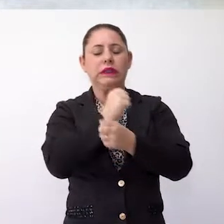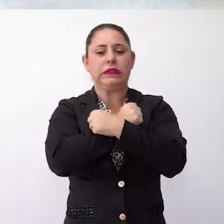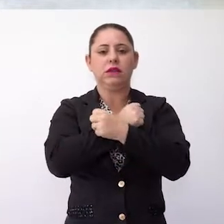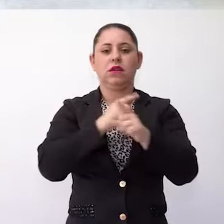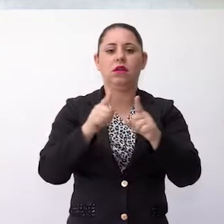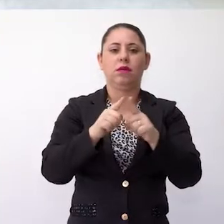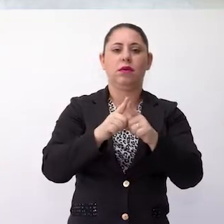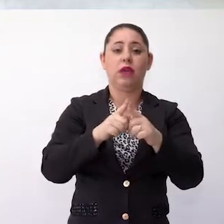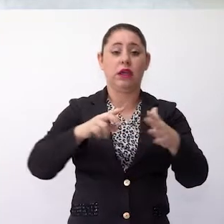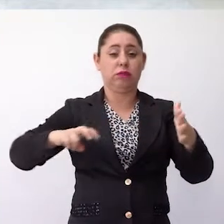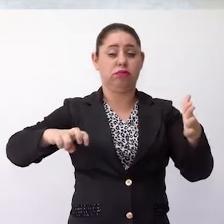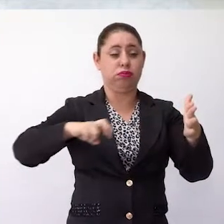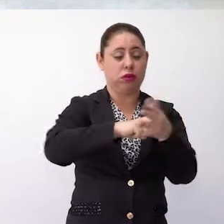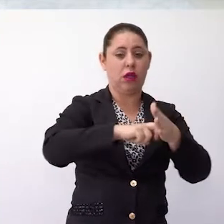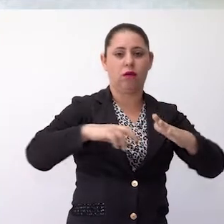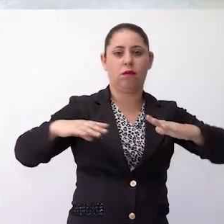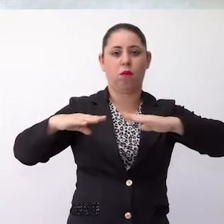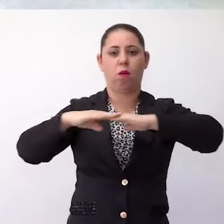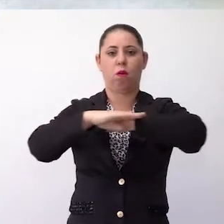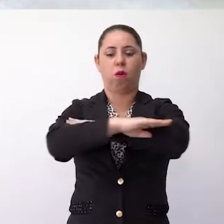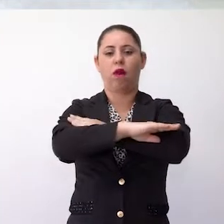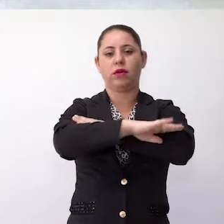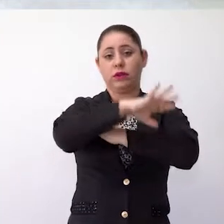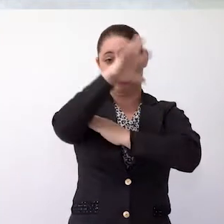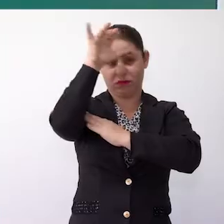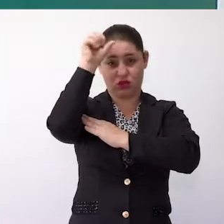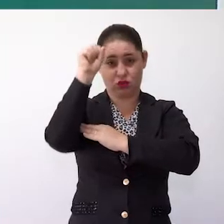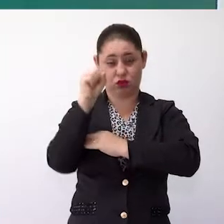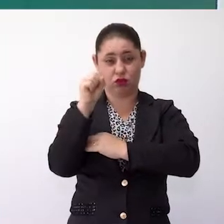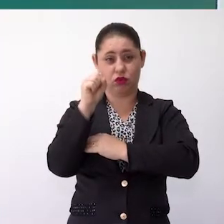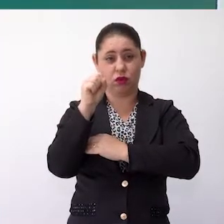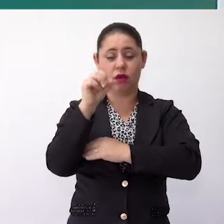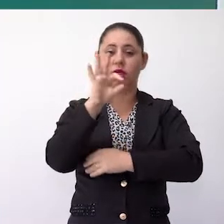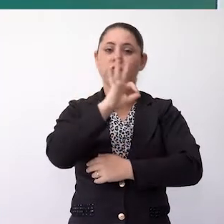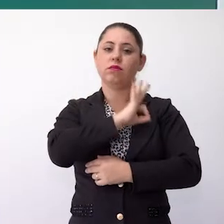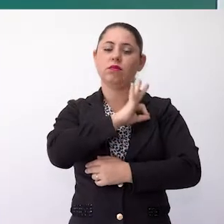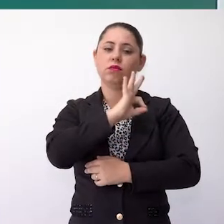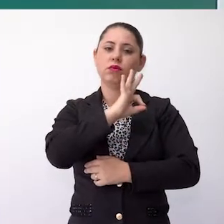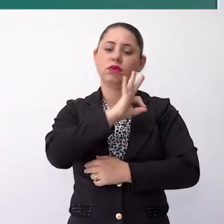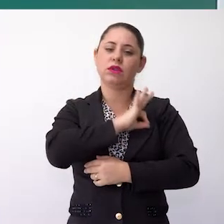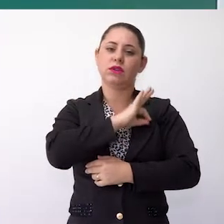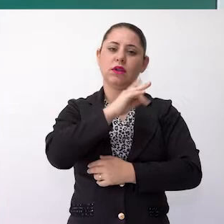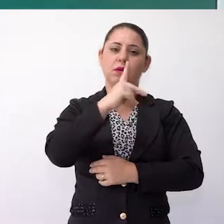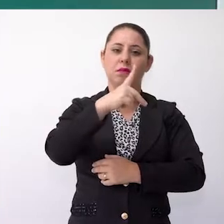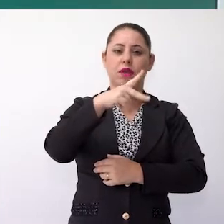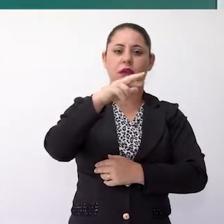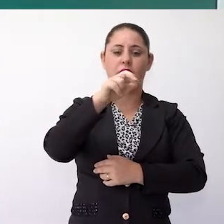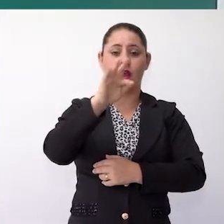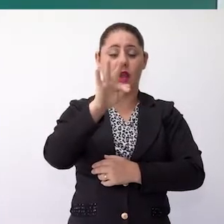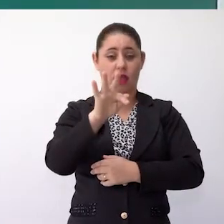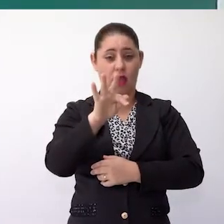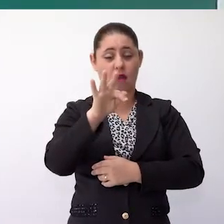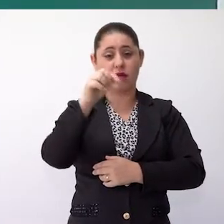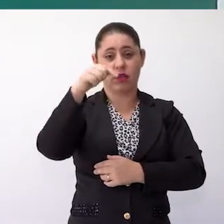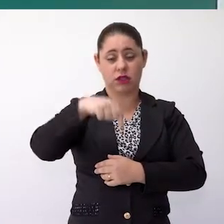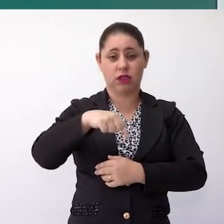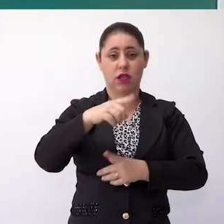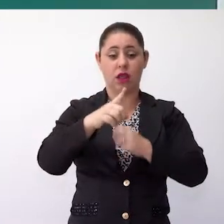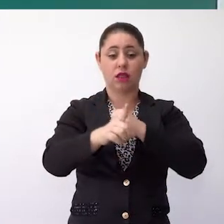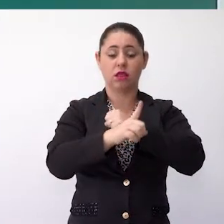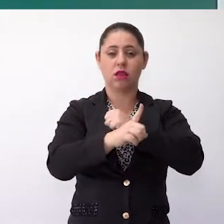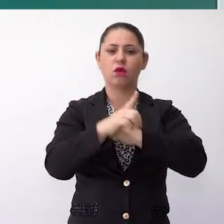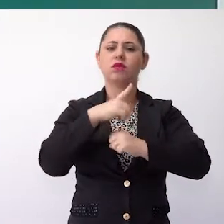tal. Acidentes nas pistas do Mato Grosso do Sul que a Polícia Militar Rodoviária atendeu. O senhor tem uma